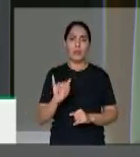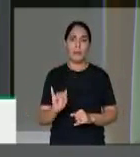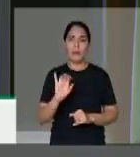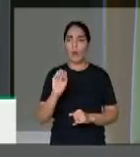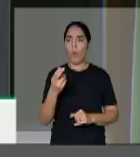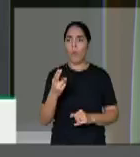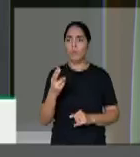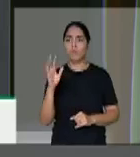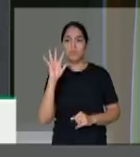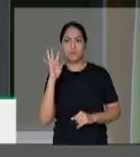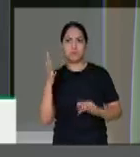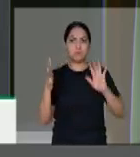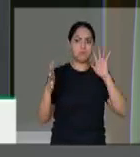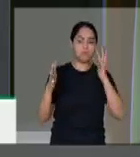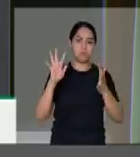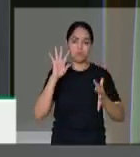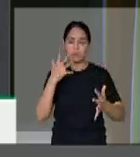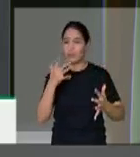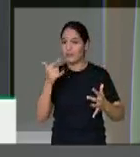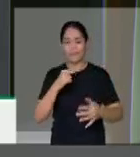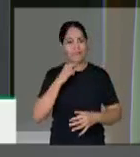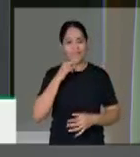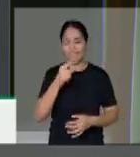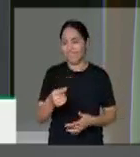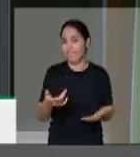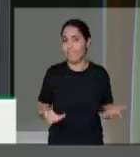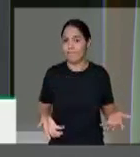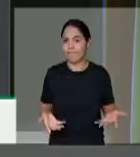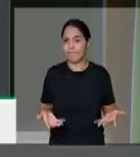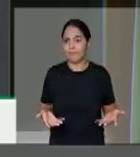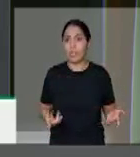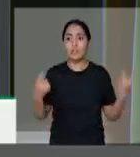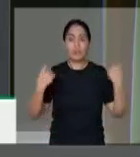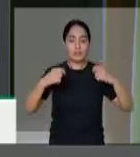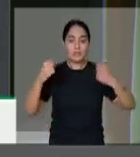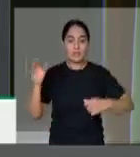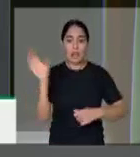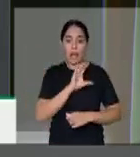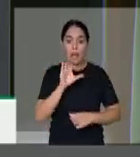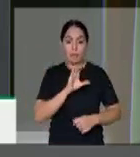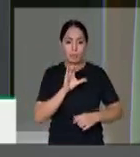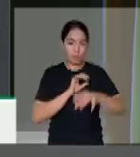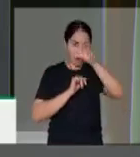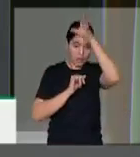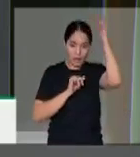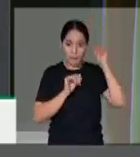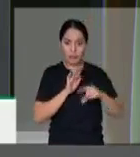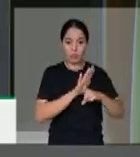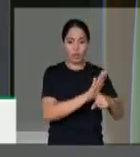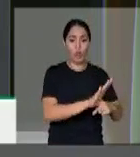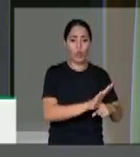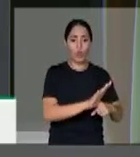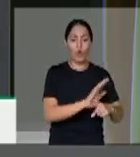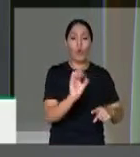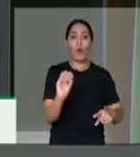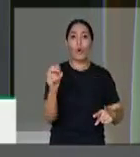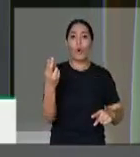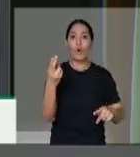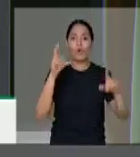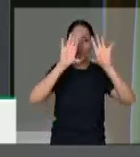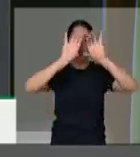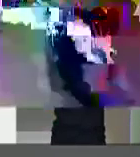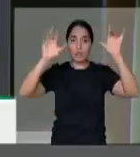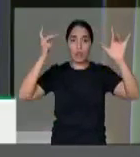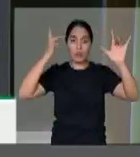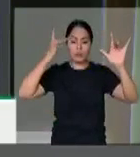os fatos que não deixam dúvidas. Ou agimos rapidamente, ou aquele céu nebuloso